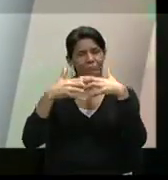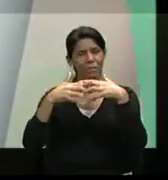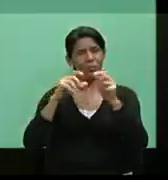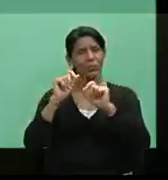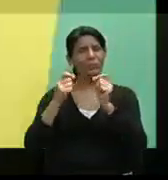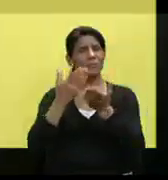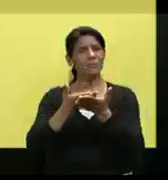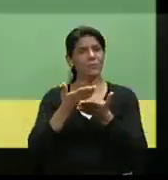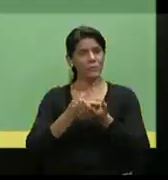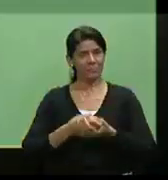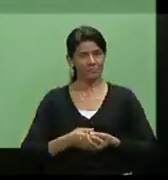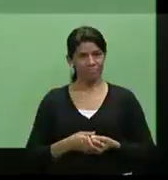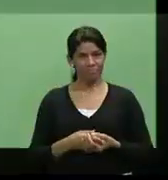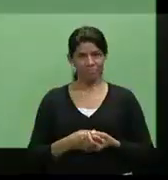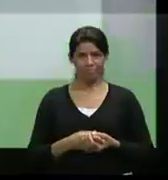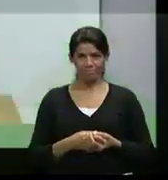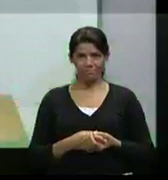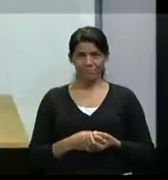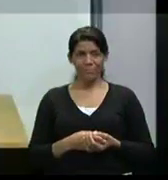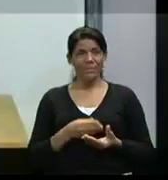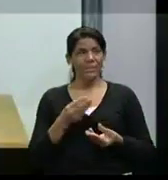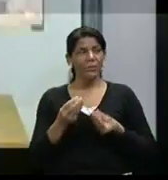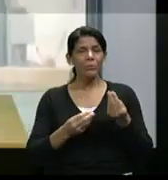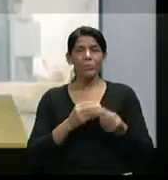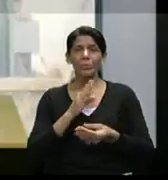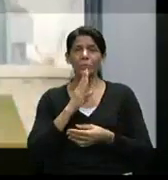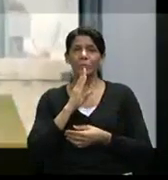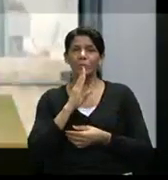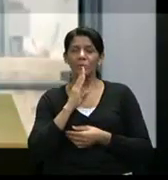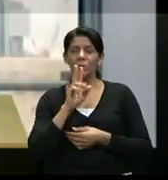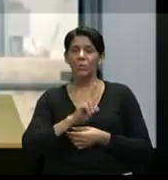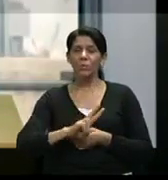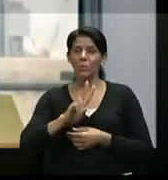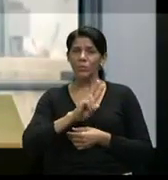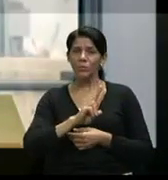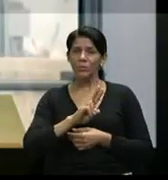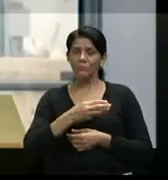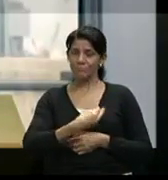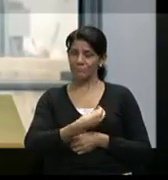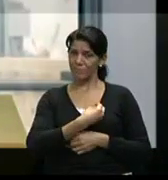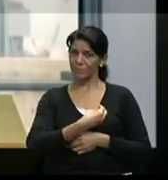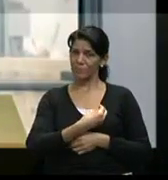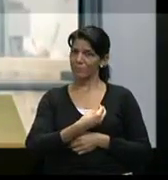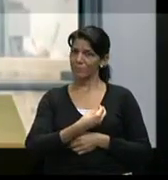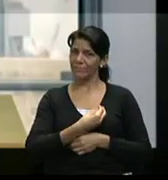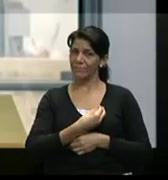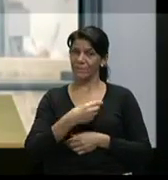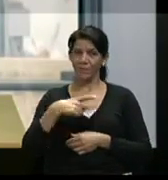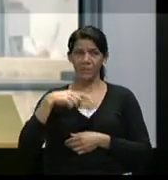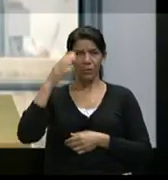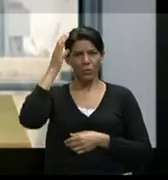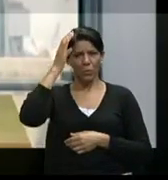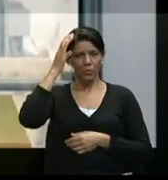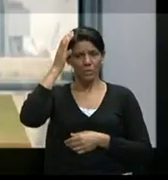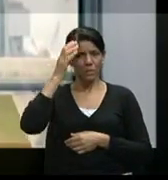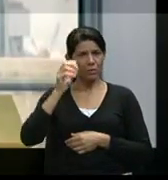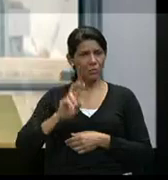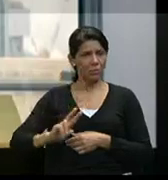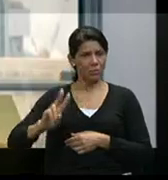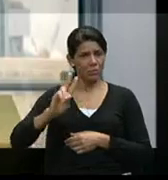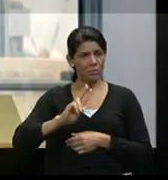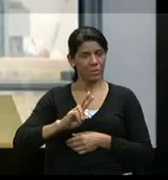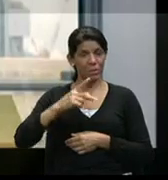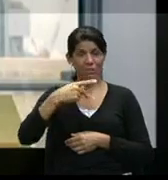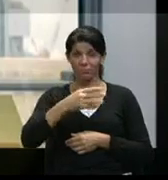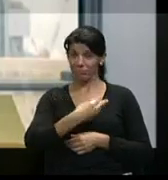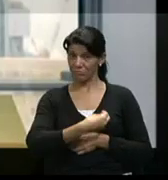que foi visto. Como esses conhecimentos se aplicam no seu dia a dia? Ter consciência de como utilizar em